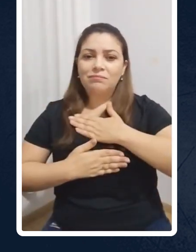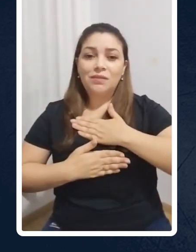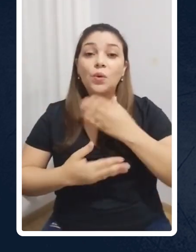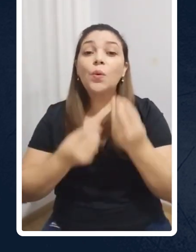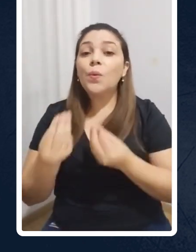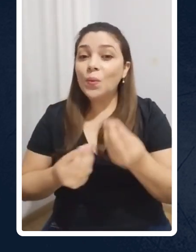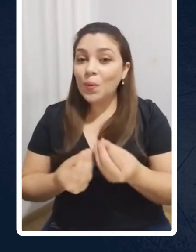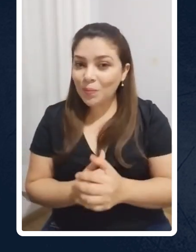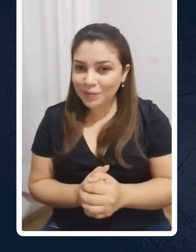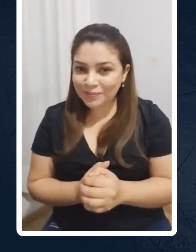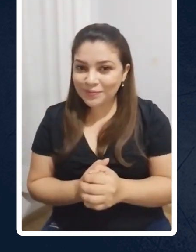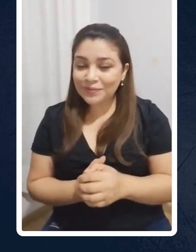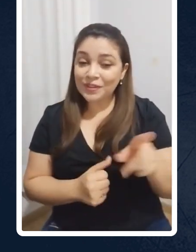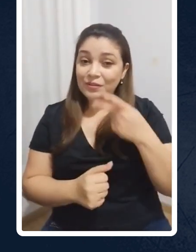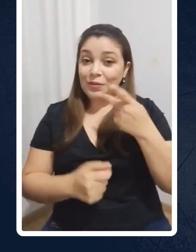Mas aí ele acrescenta assim: